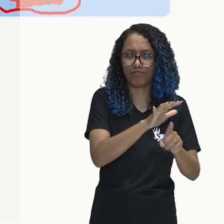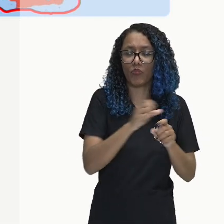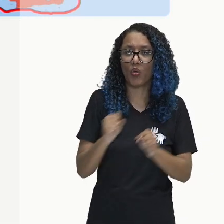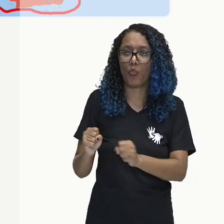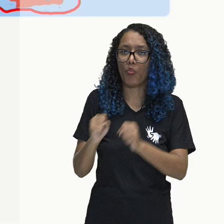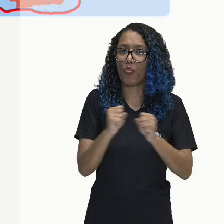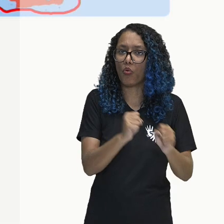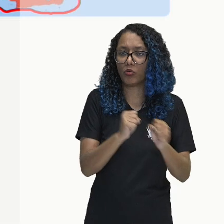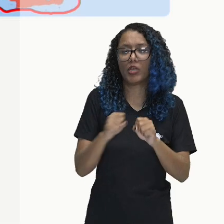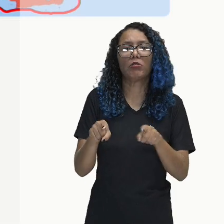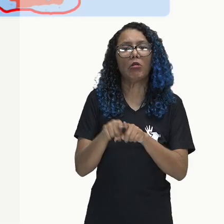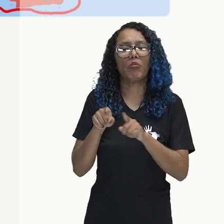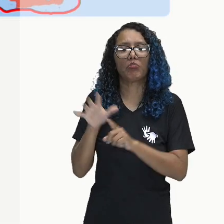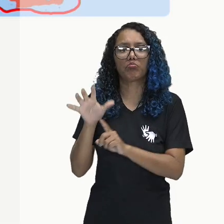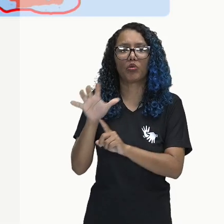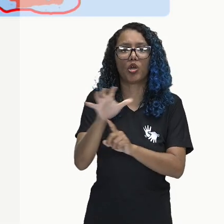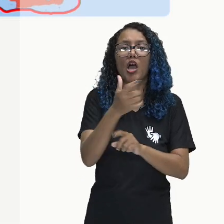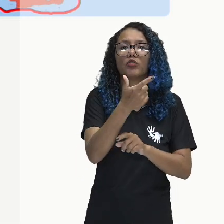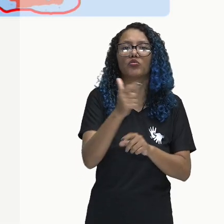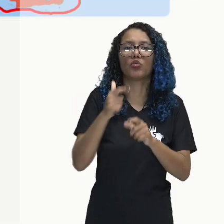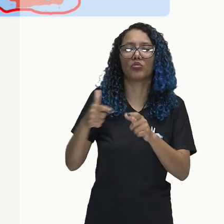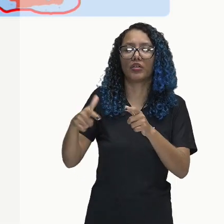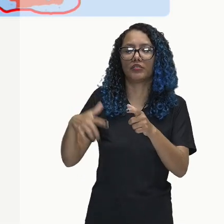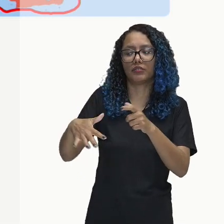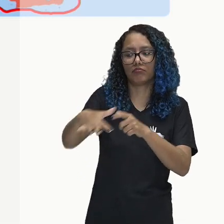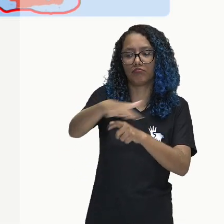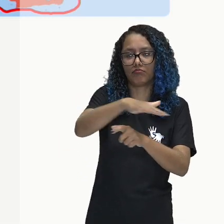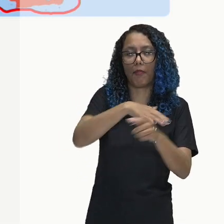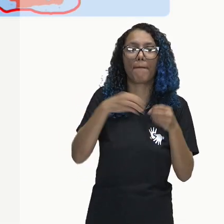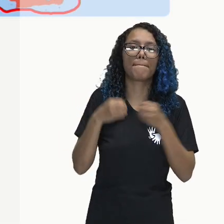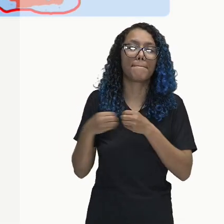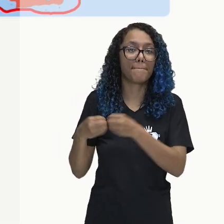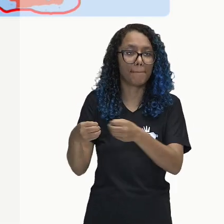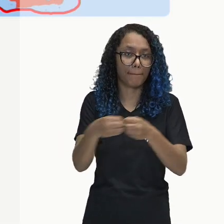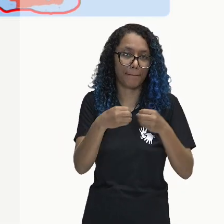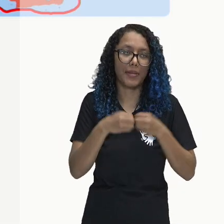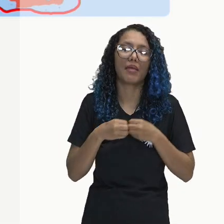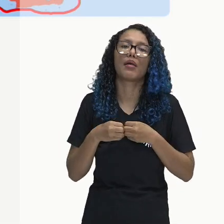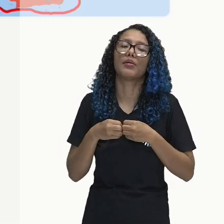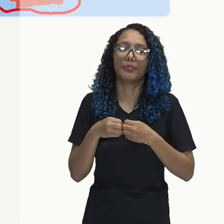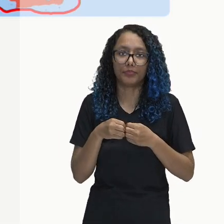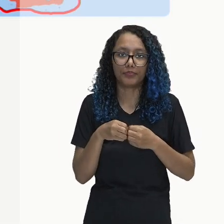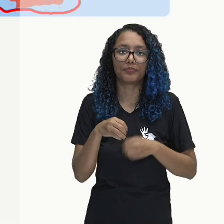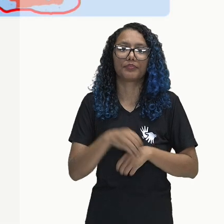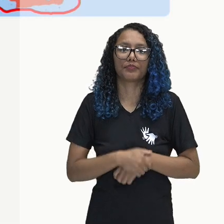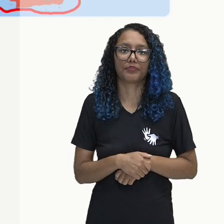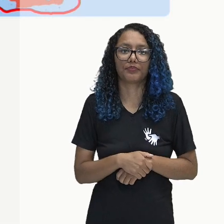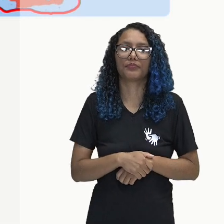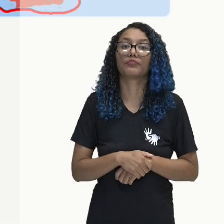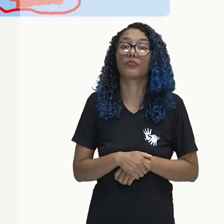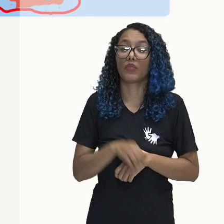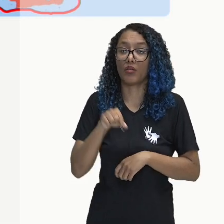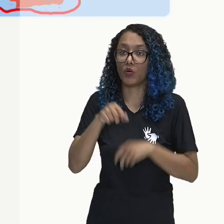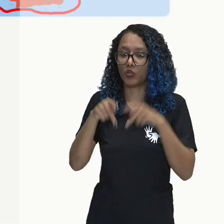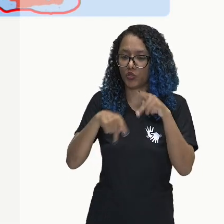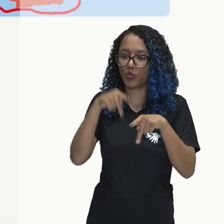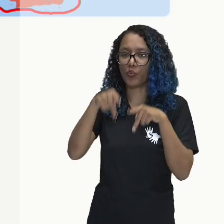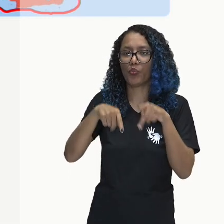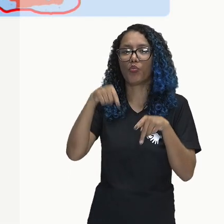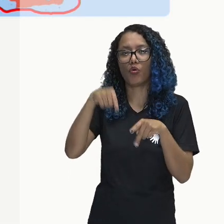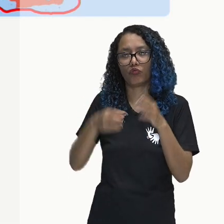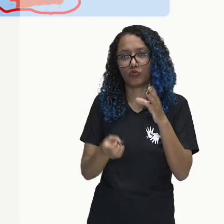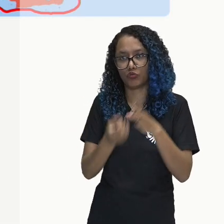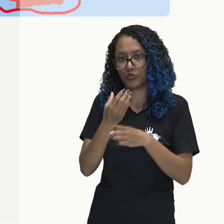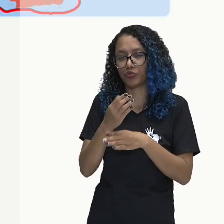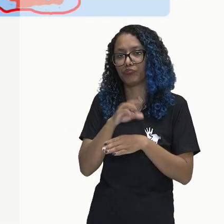ilhas próximas. Veja o mapa ao lado a sua localização. Como eu já falei para vocês, a civilização cretense emergiu na ilha de